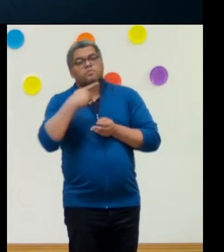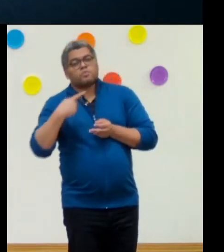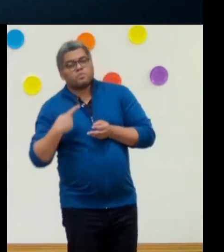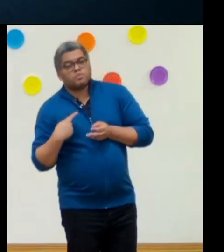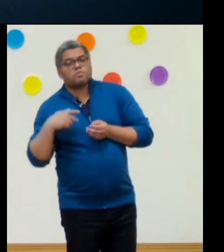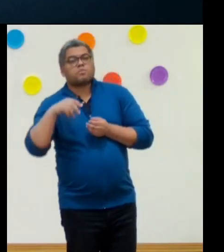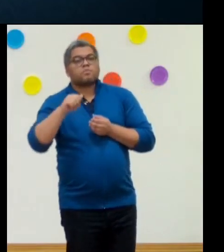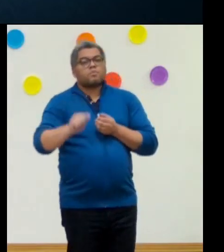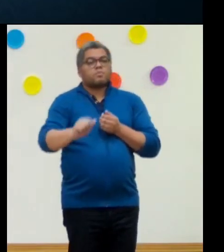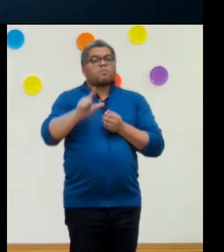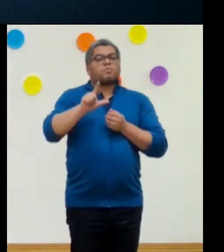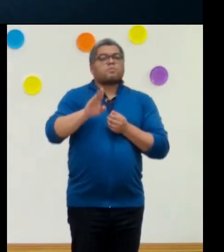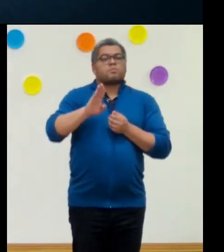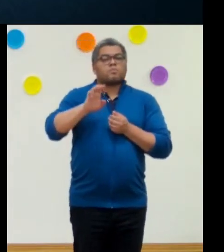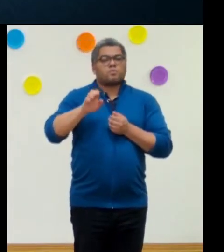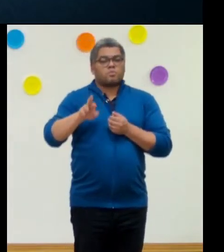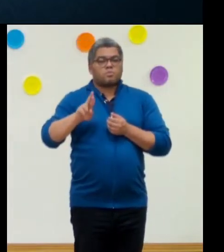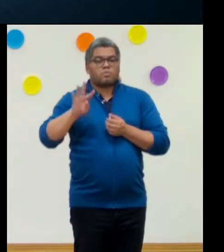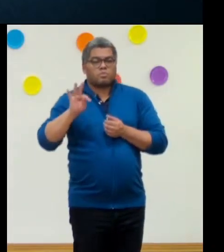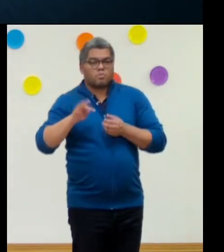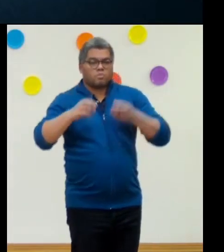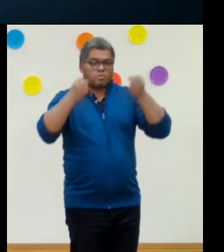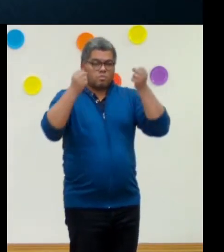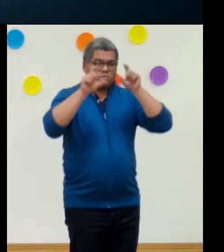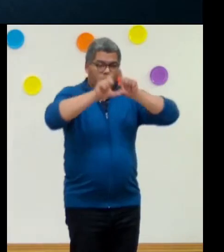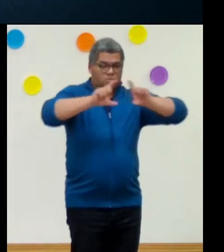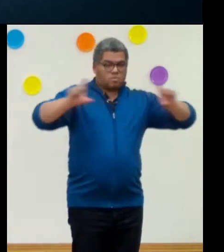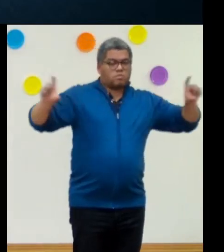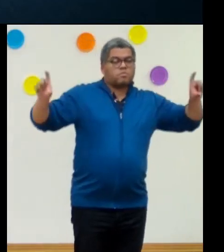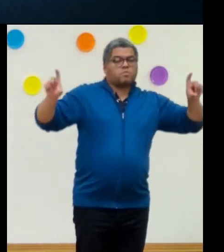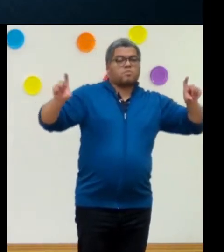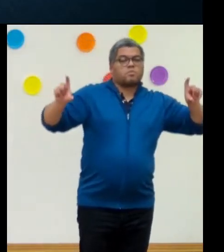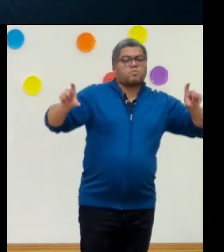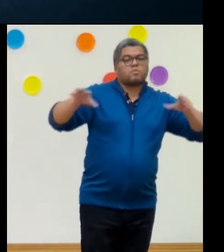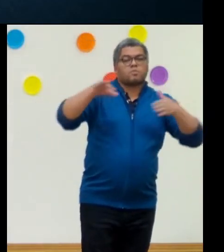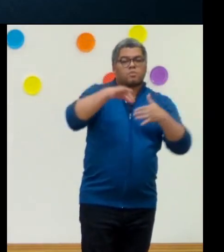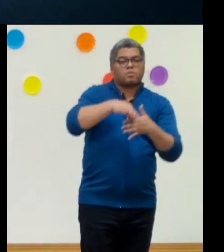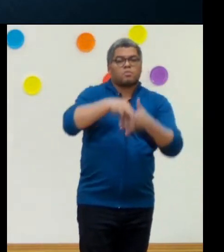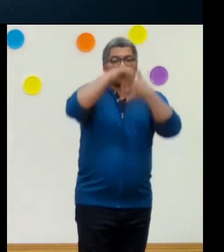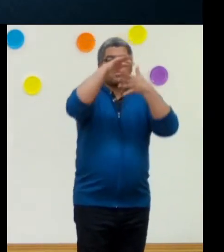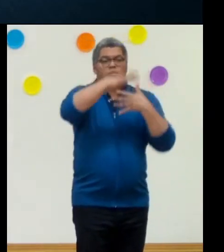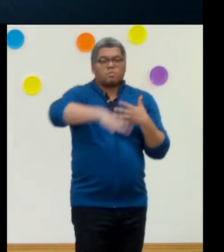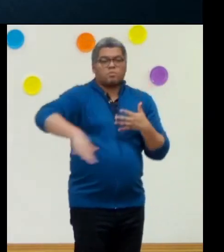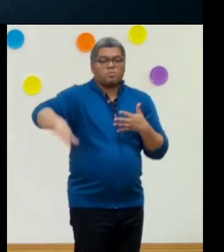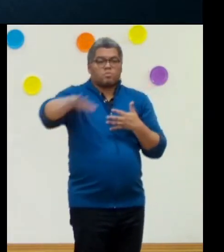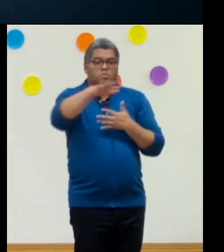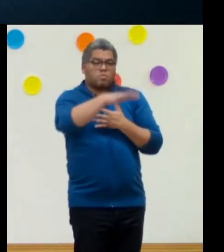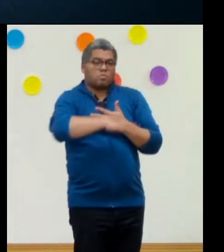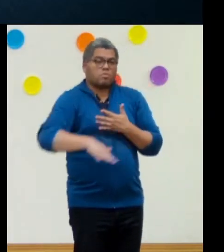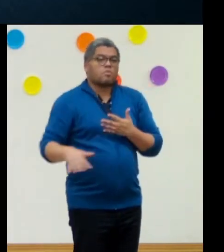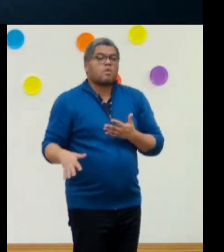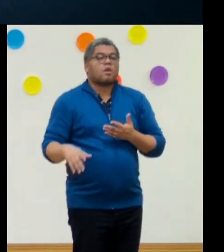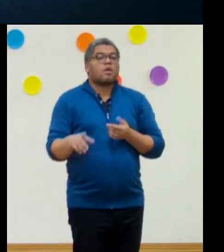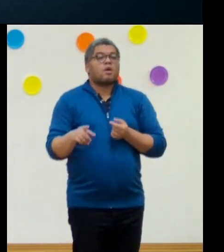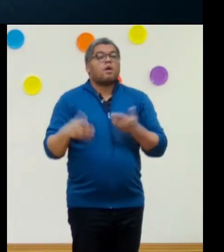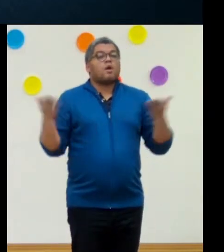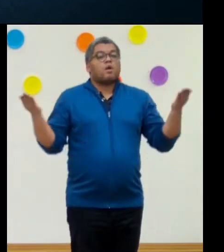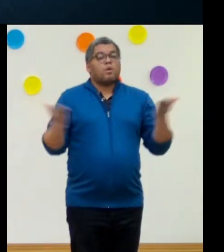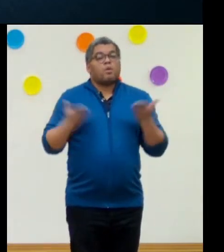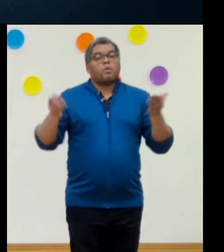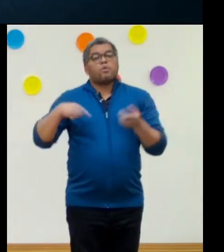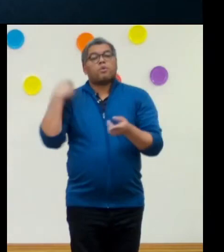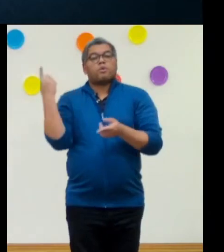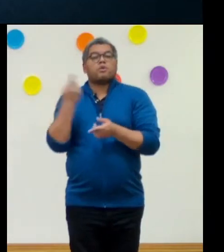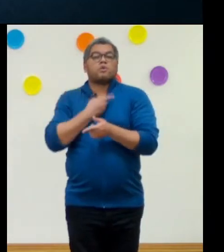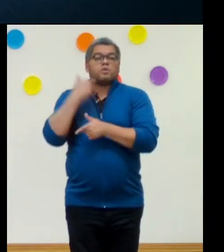eu estudei para preparar essa palestra, cita uma frase de um líder aí dessa geração atual. Ele diz assim, essa pessoa: